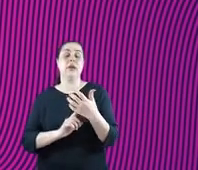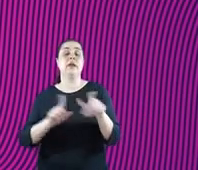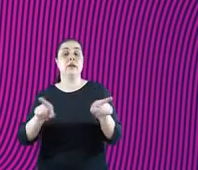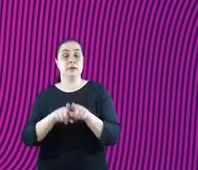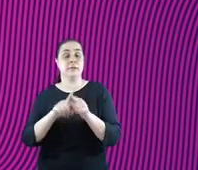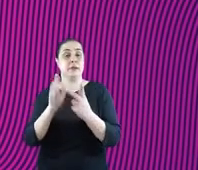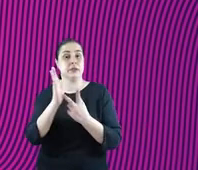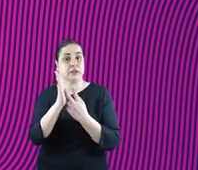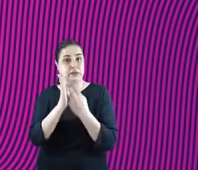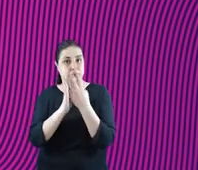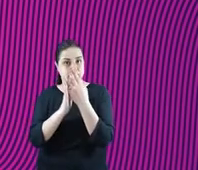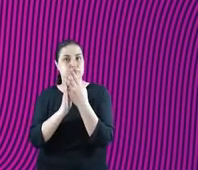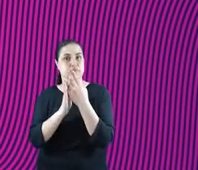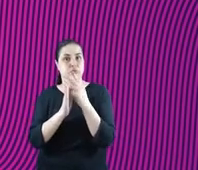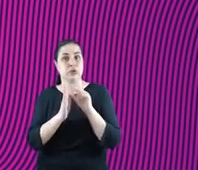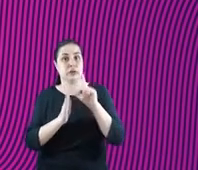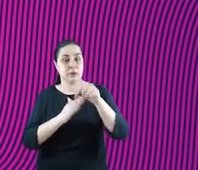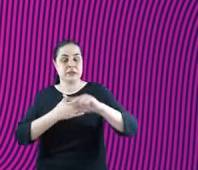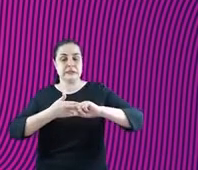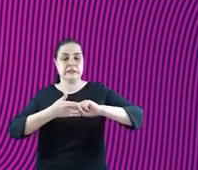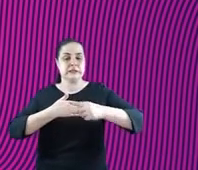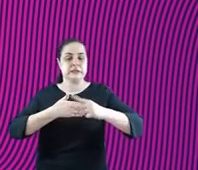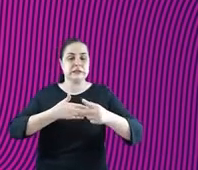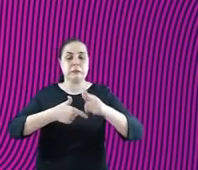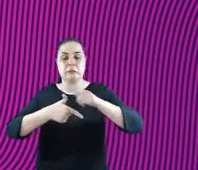Mônica Travassos pode nos